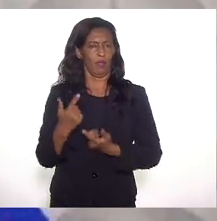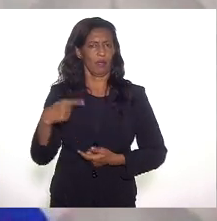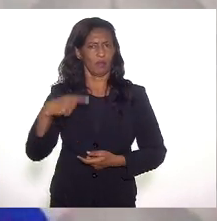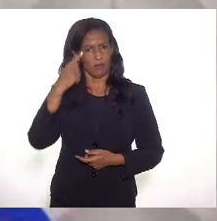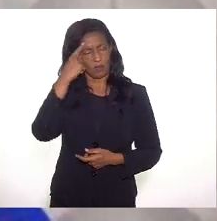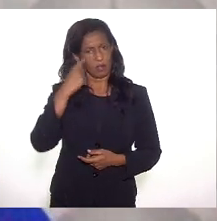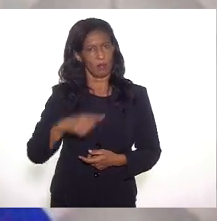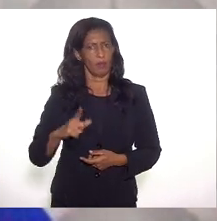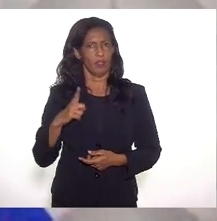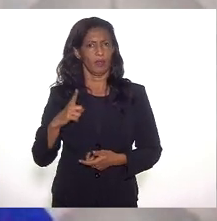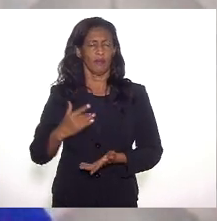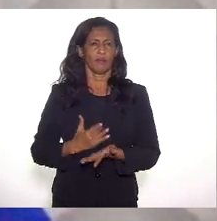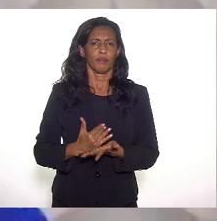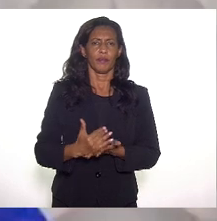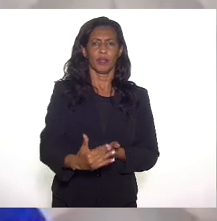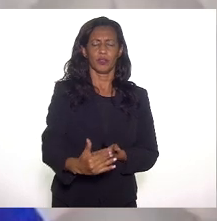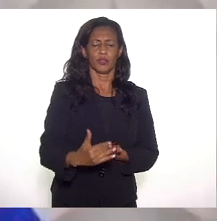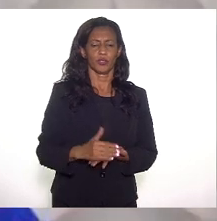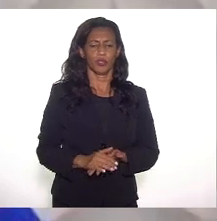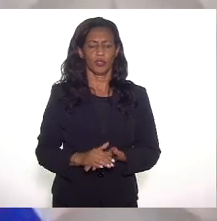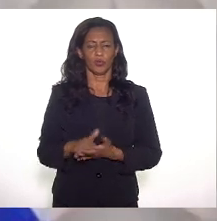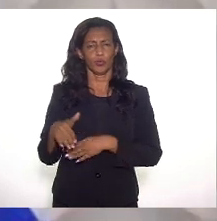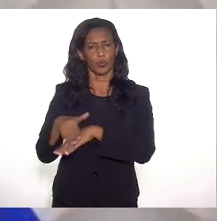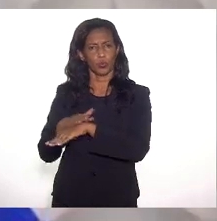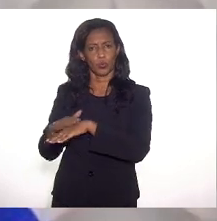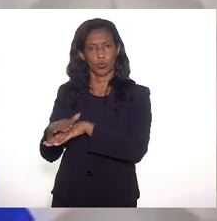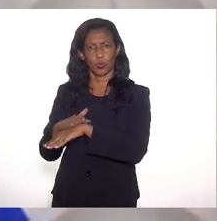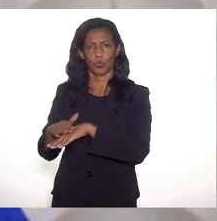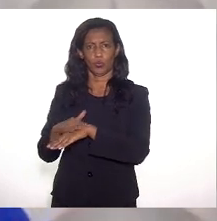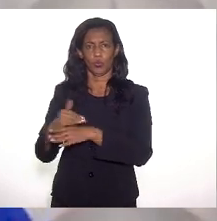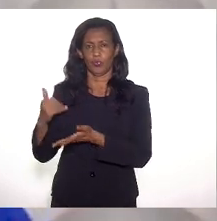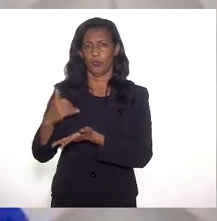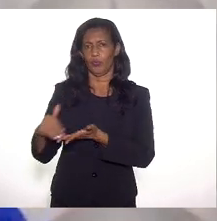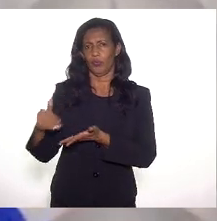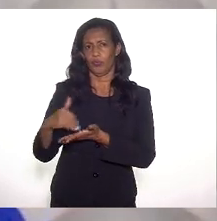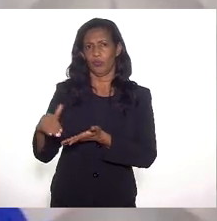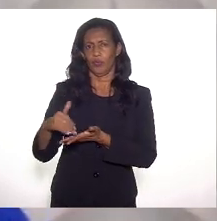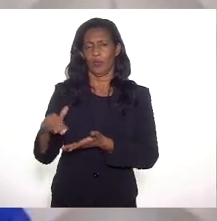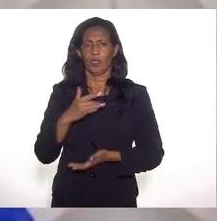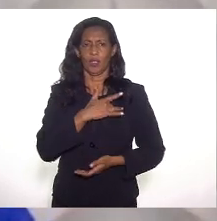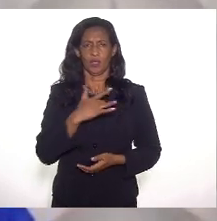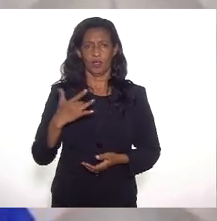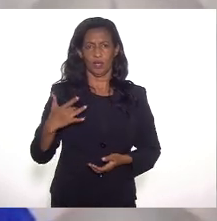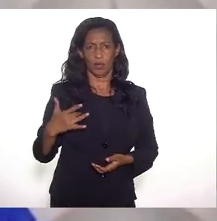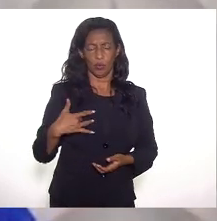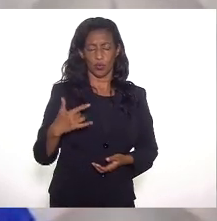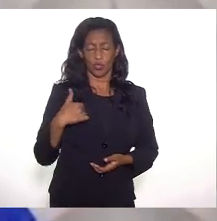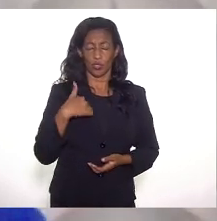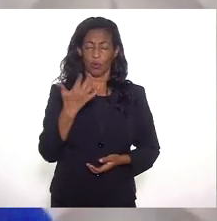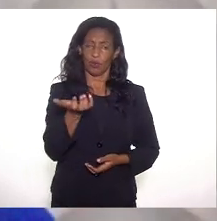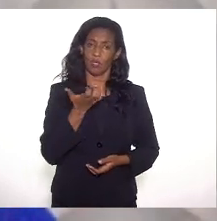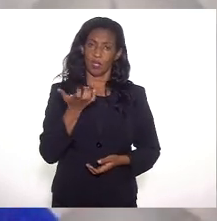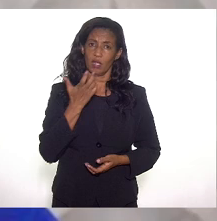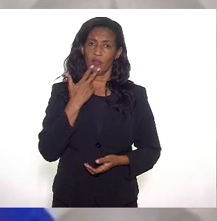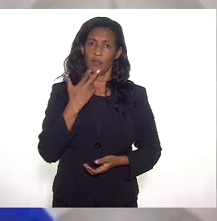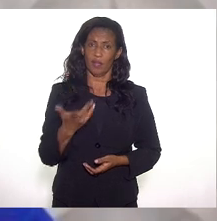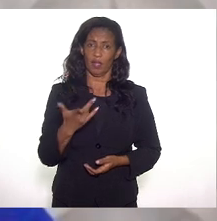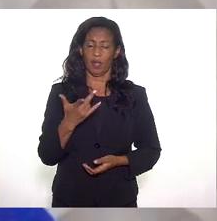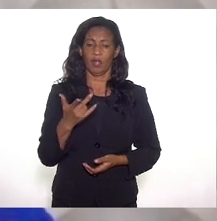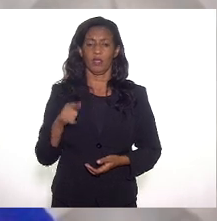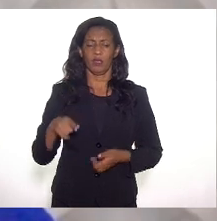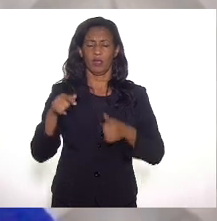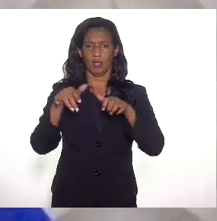Excelência a partir de uma conversa com a Secretaria Estadual de Saúde. Então, eu queria dizer que essa